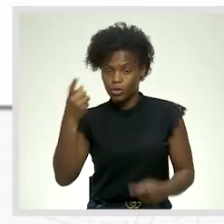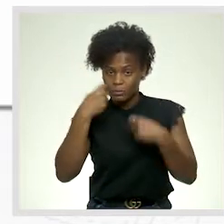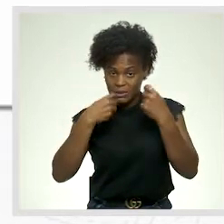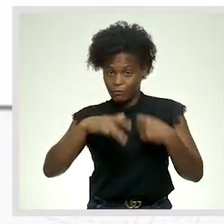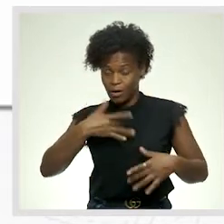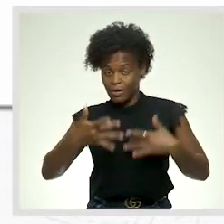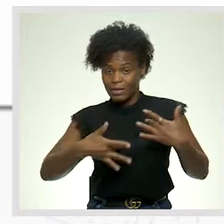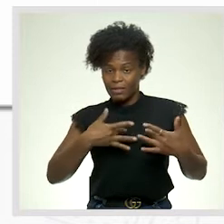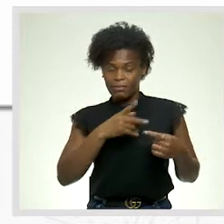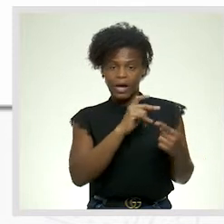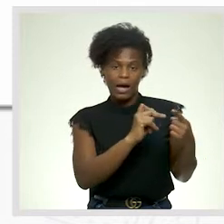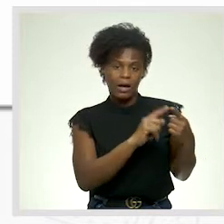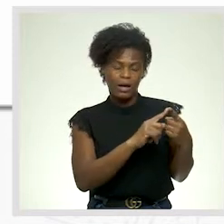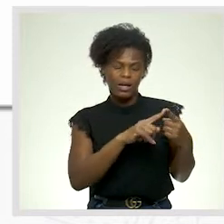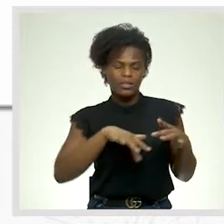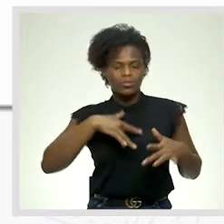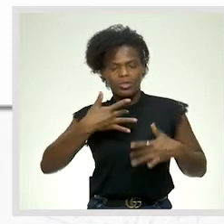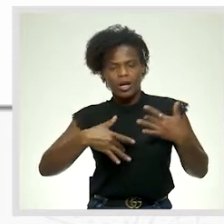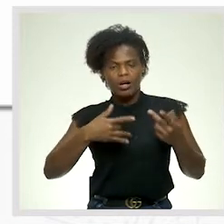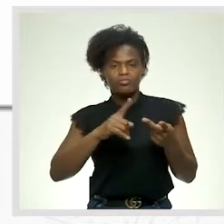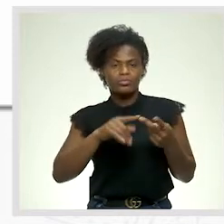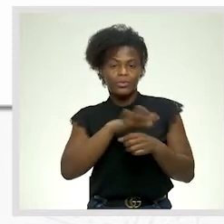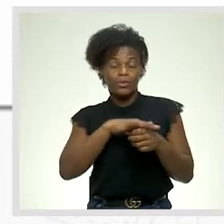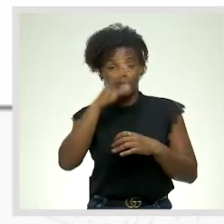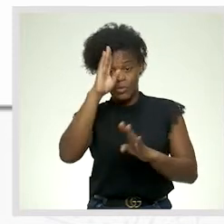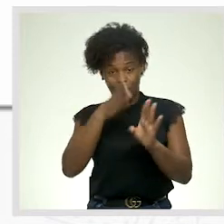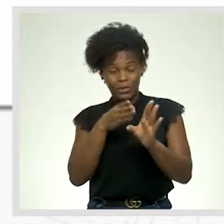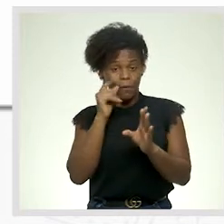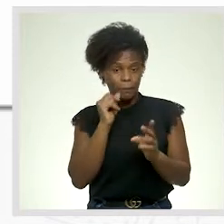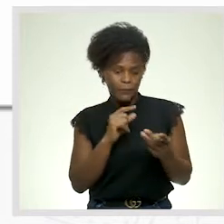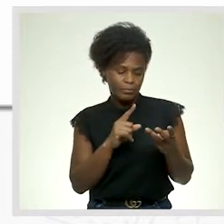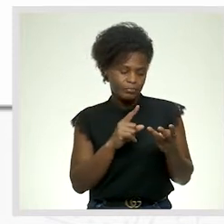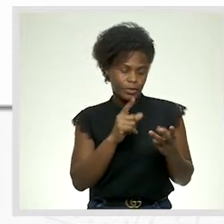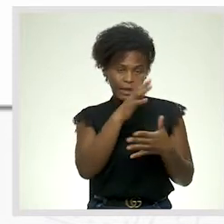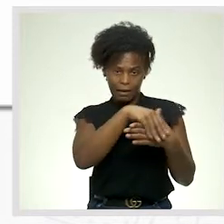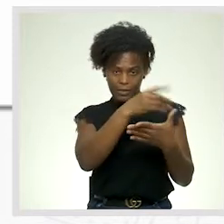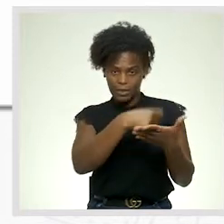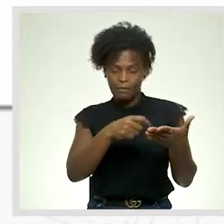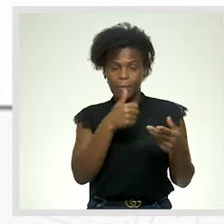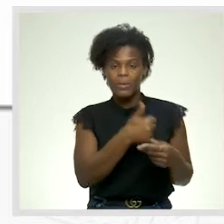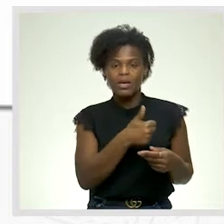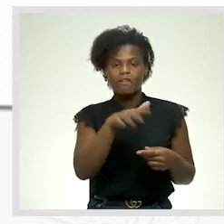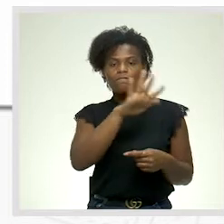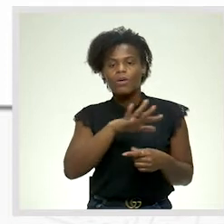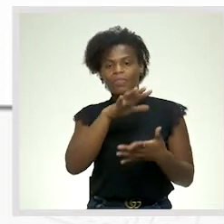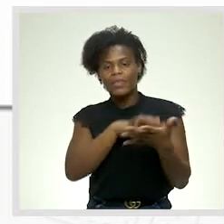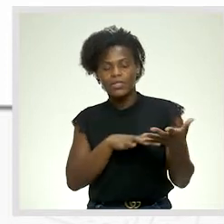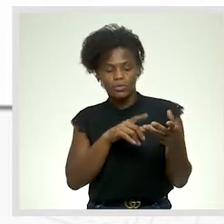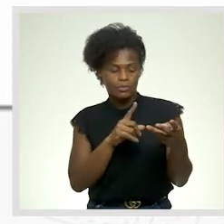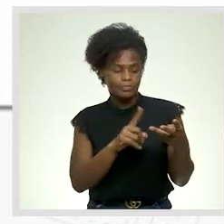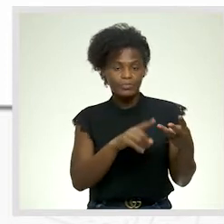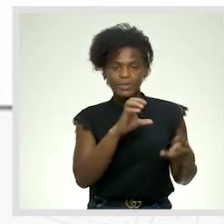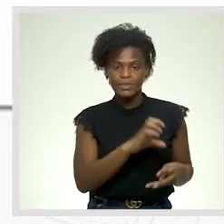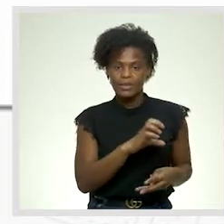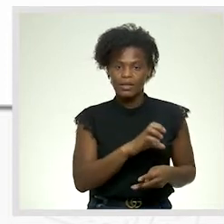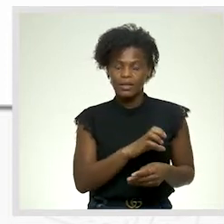emoções e estados psicológicos do autor. A linha B, natureza do texto. A linha C,